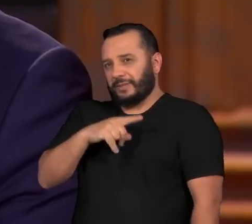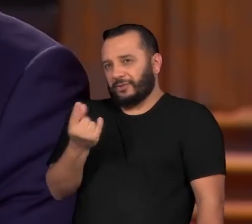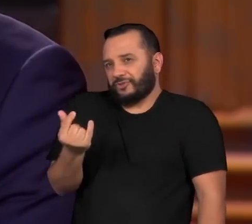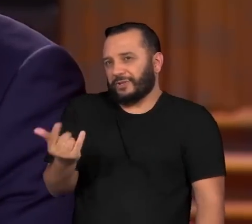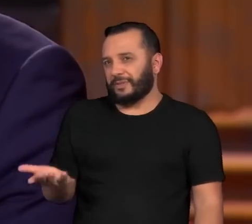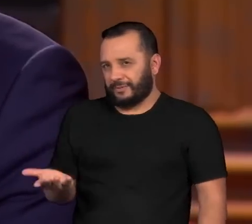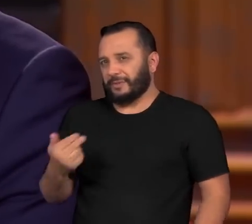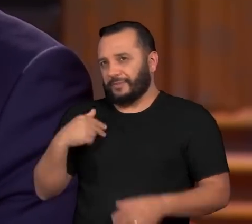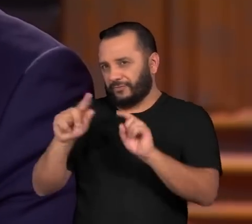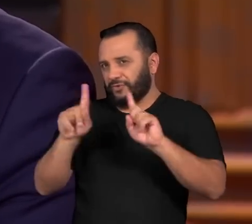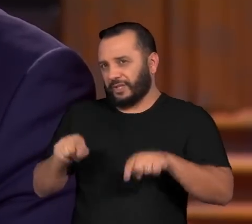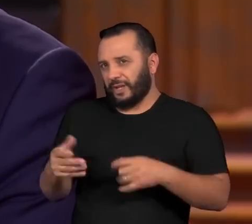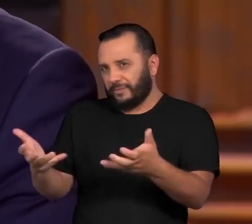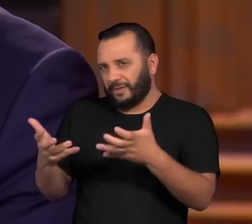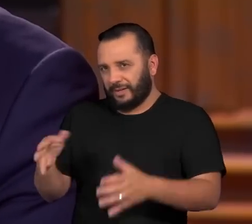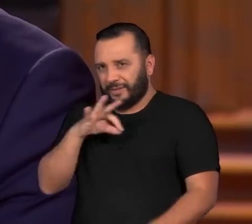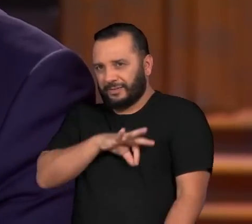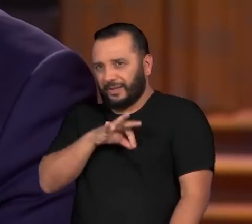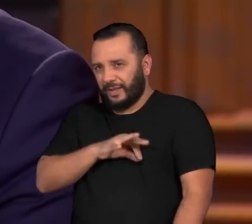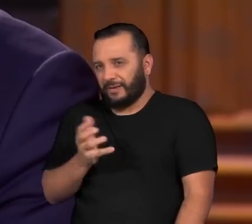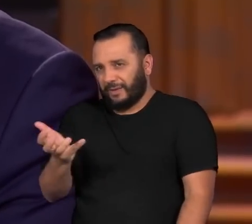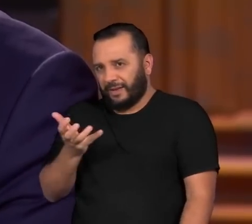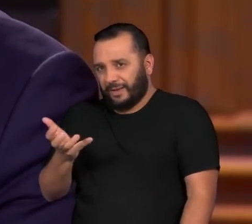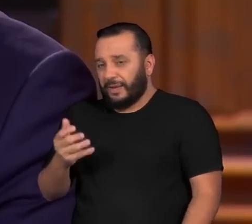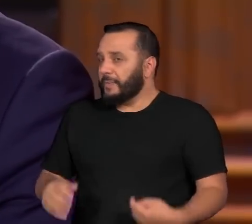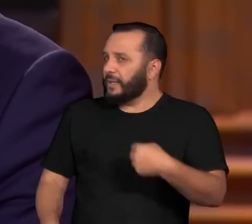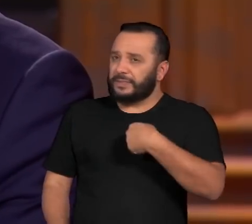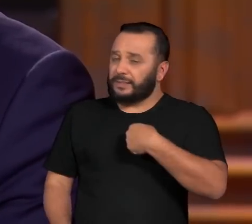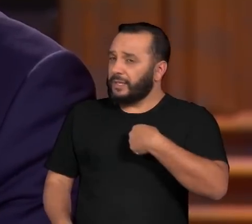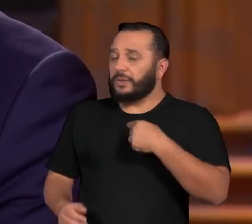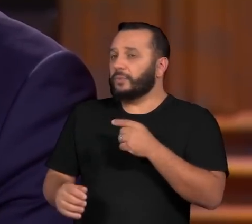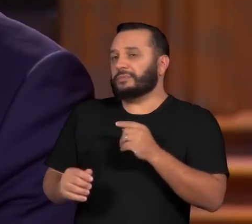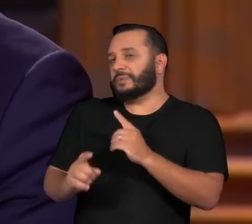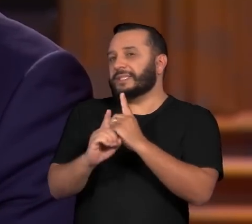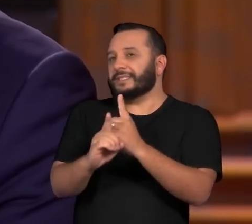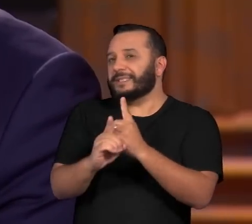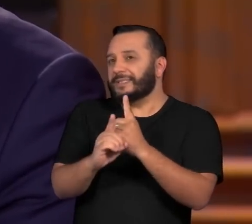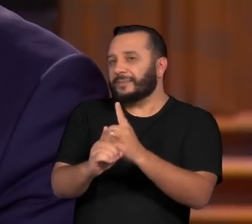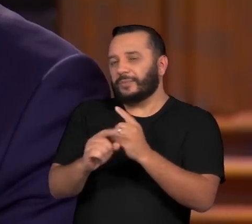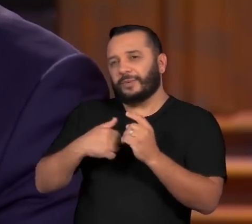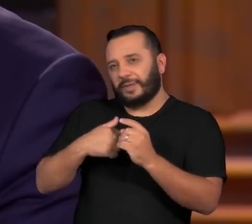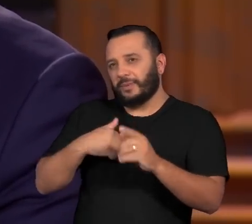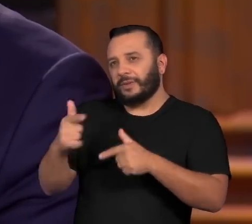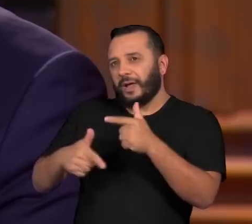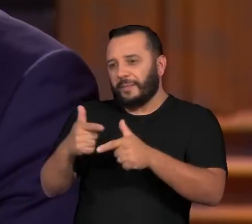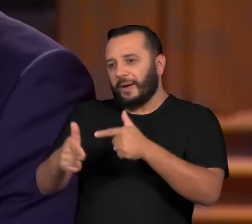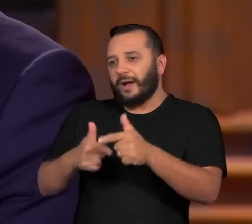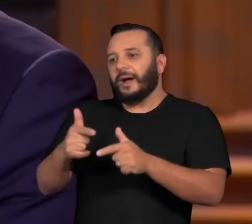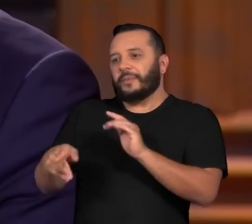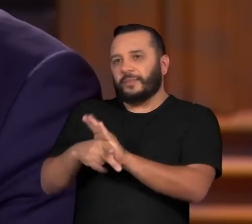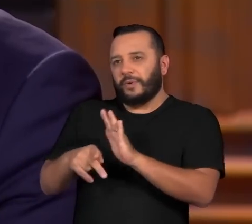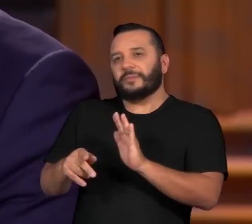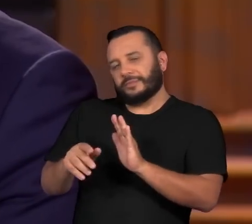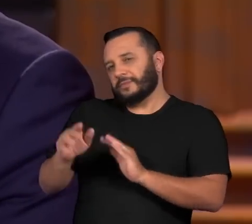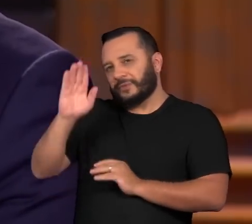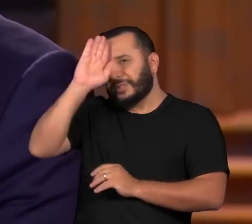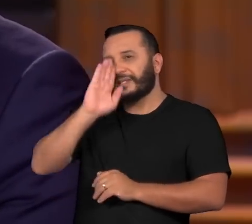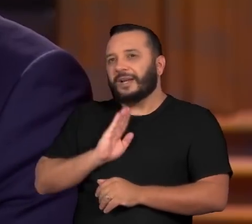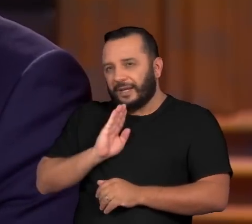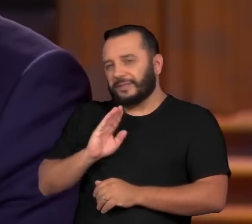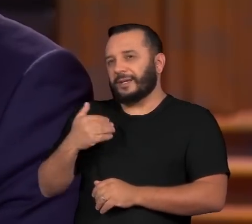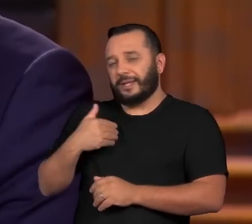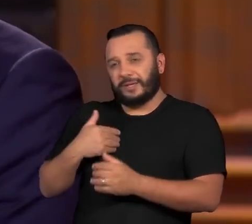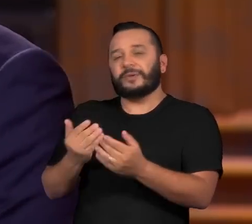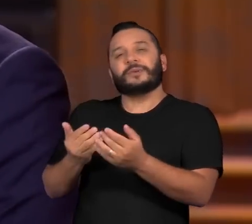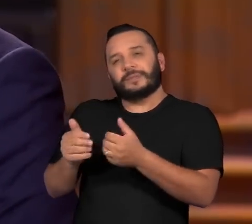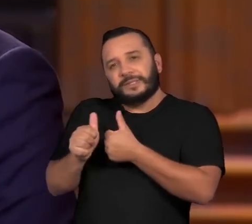quer remuneração. Claro. E, na verdade, eu sou um discípulo que trabalho na gratuidade pela causa do reino e por